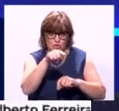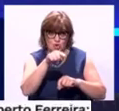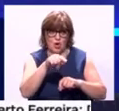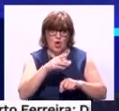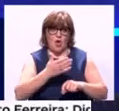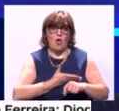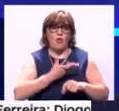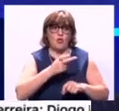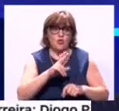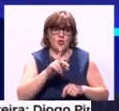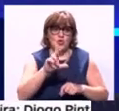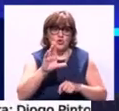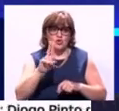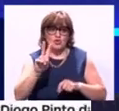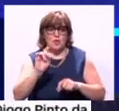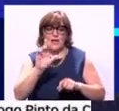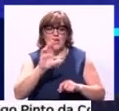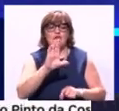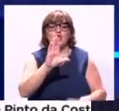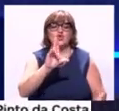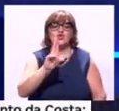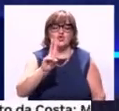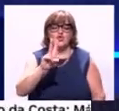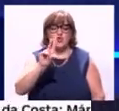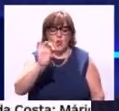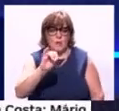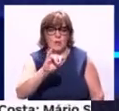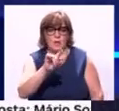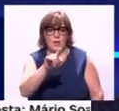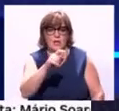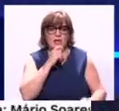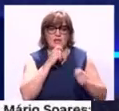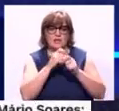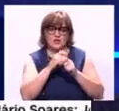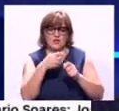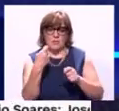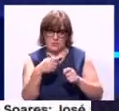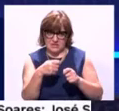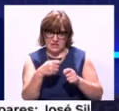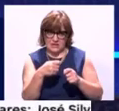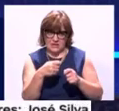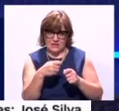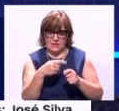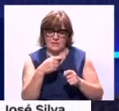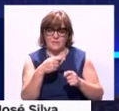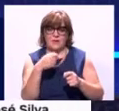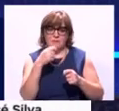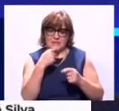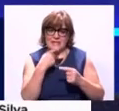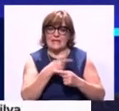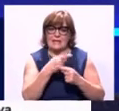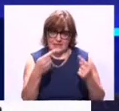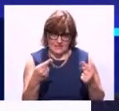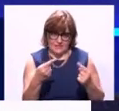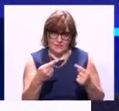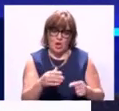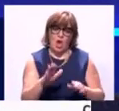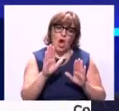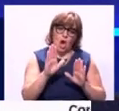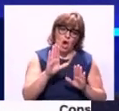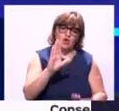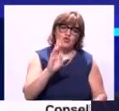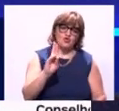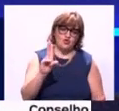Júlio... Não, doutor não, Júlio Magalhães. O Júlio Magalhães entrevistou-o. E o nosso presidente diz assim, ao Júlio,